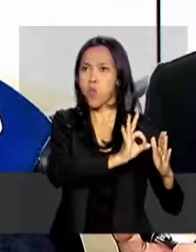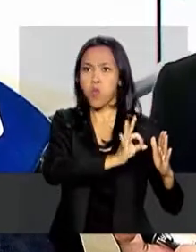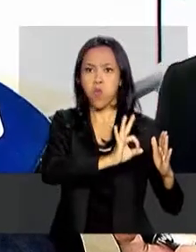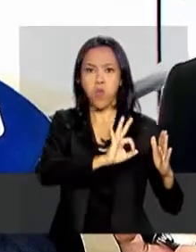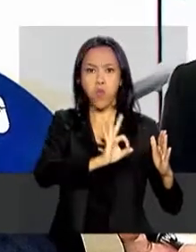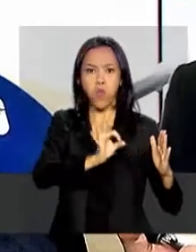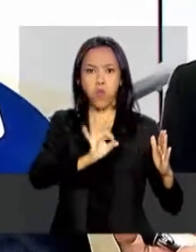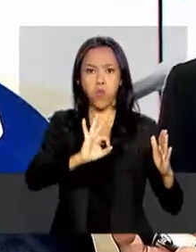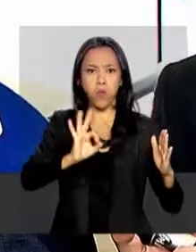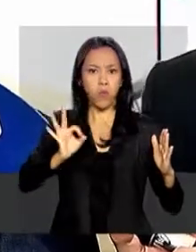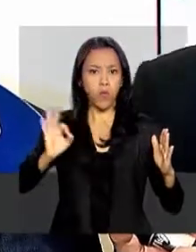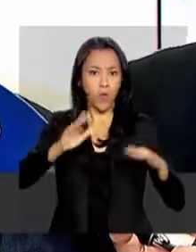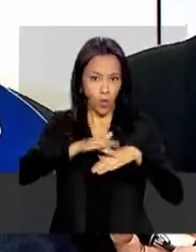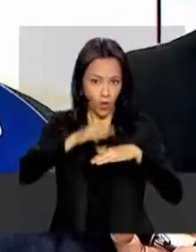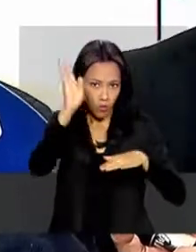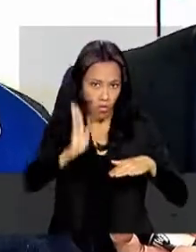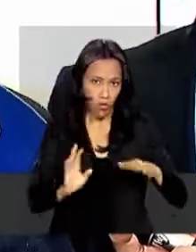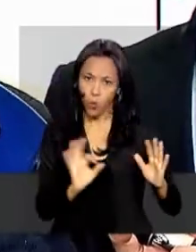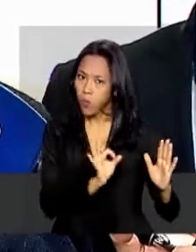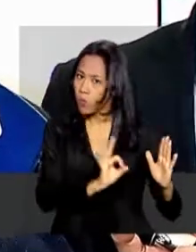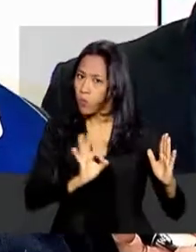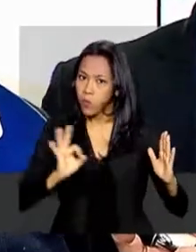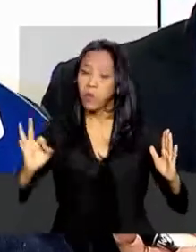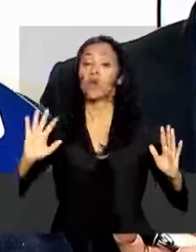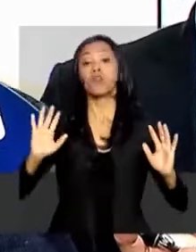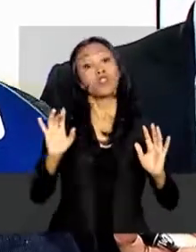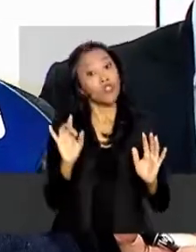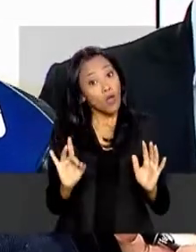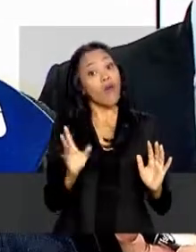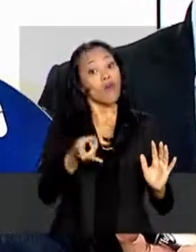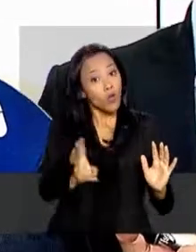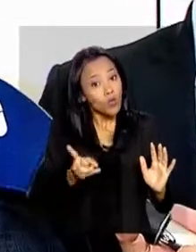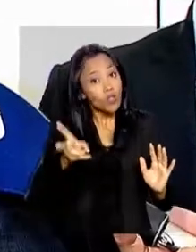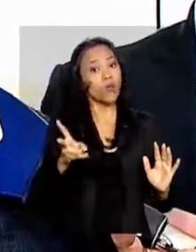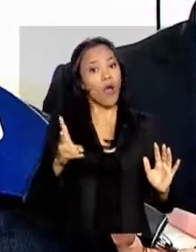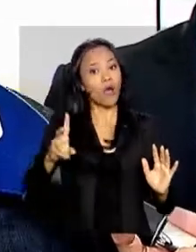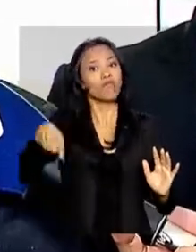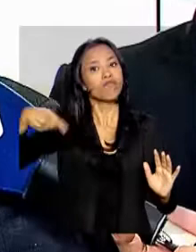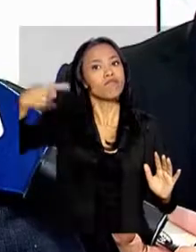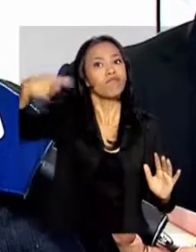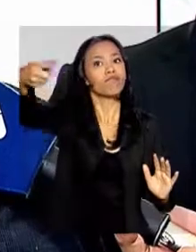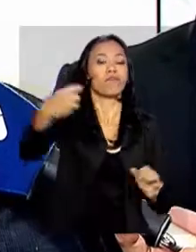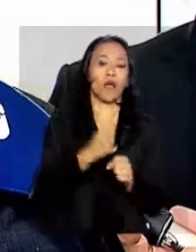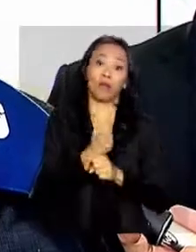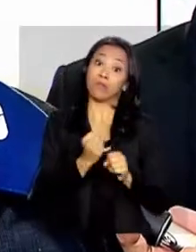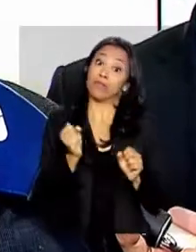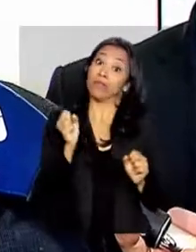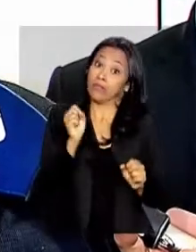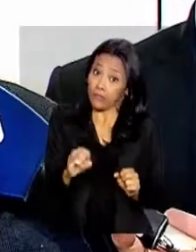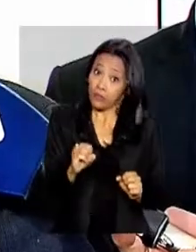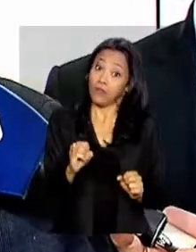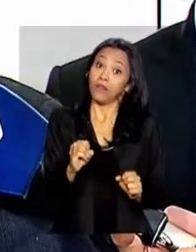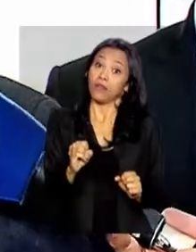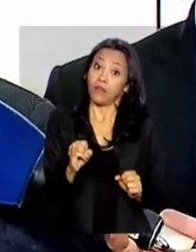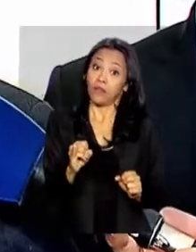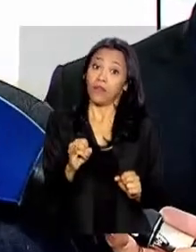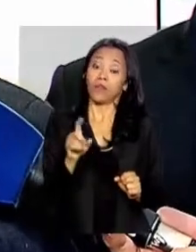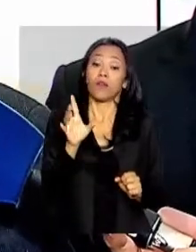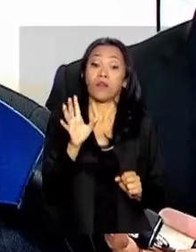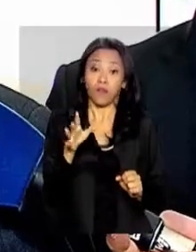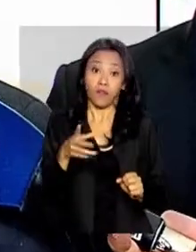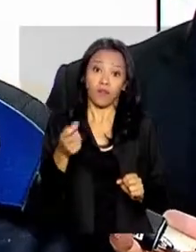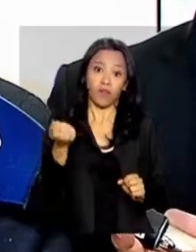registrada no brasil mas só não teremos isso para os próximos anos caso tenhamos uma cobertura